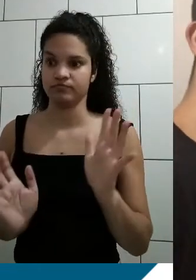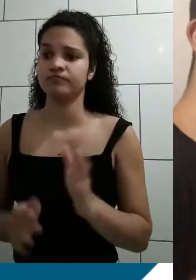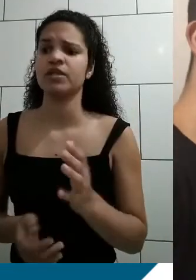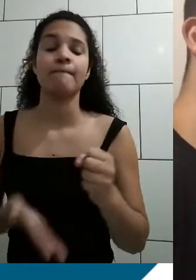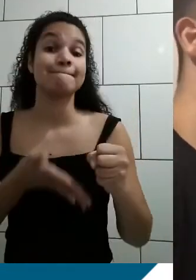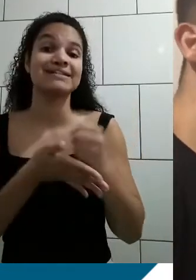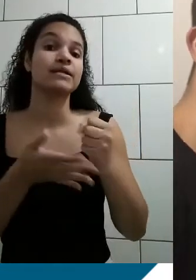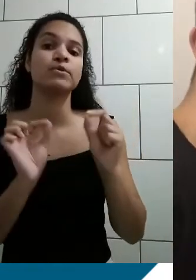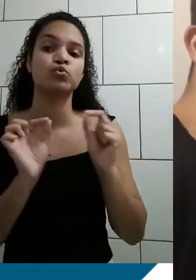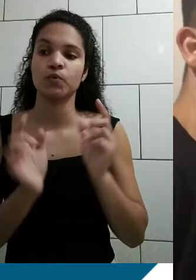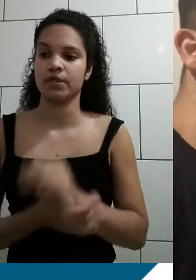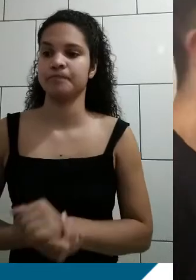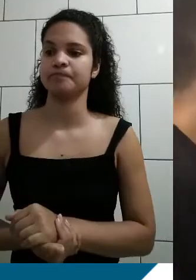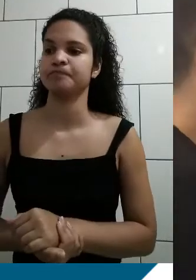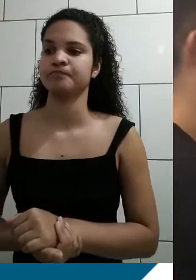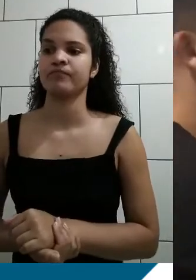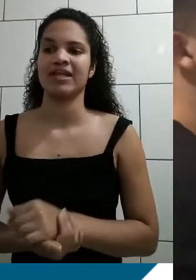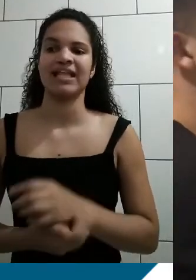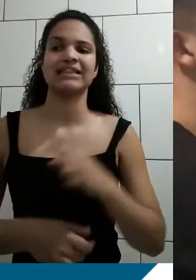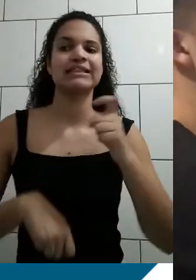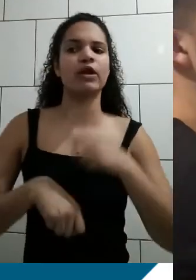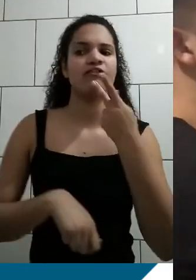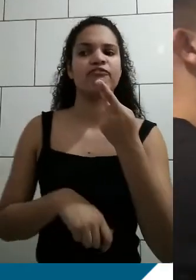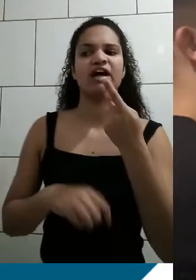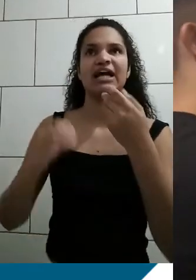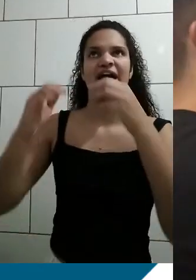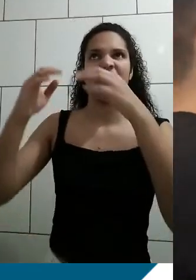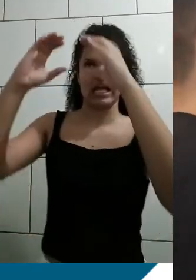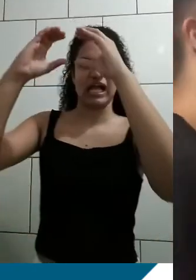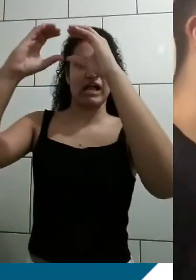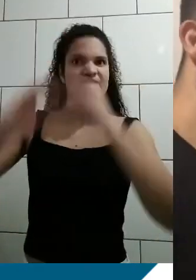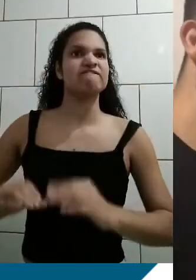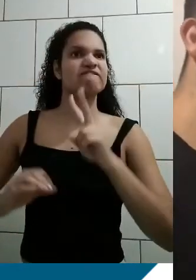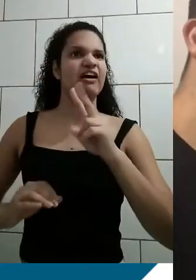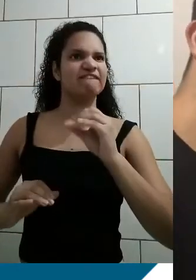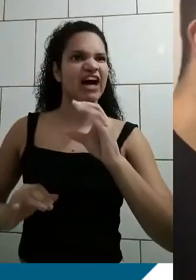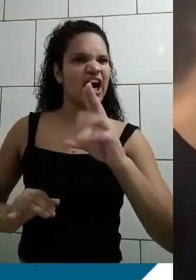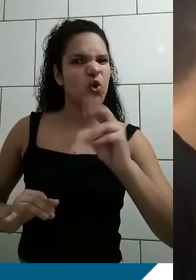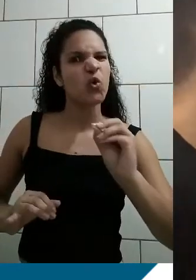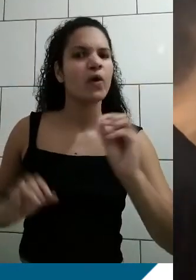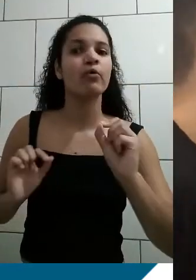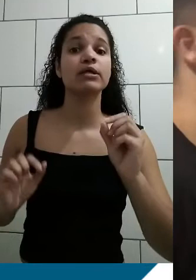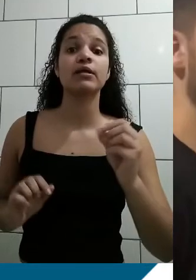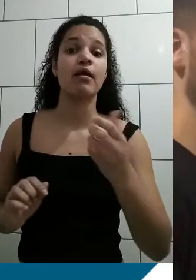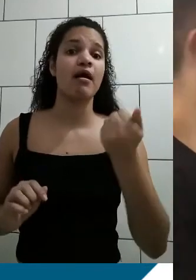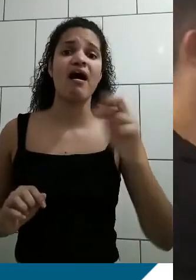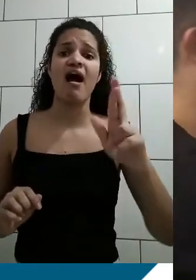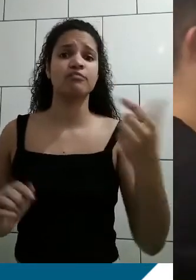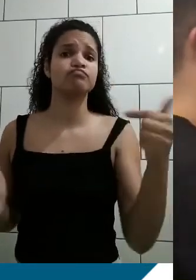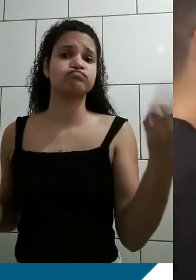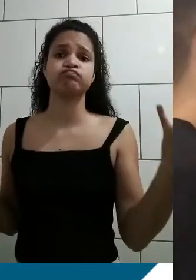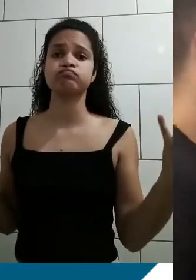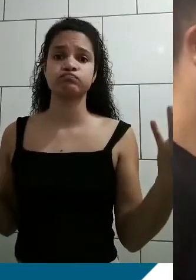que é para desprezar a resistência do ar. Ou seja, o único efeito ali a ser considerado é o efeito da gravidade, o efeito gravitacional,